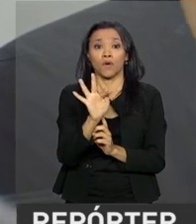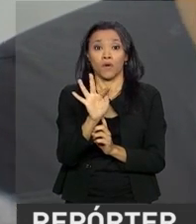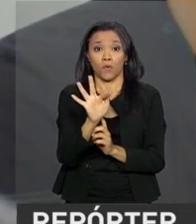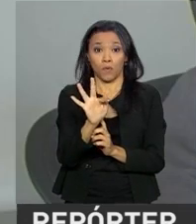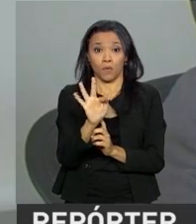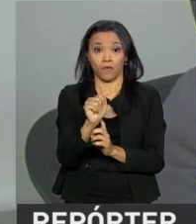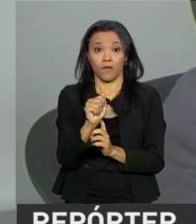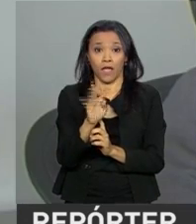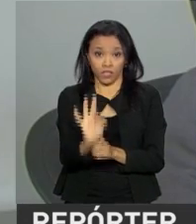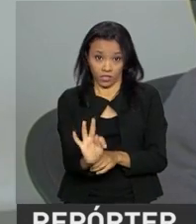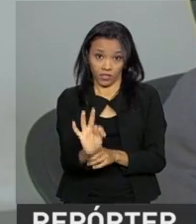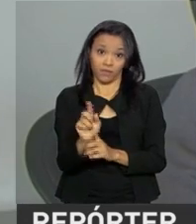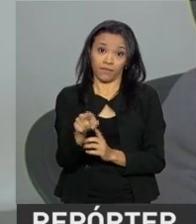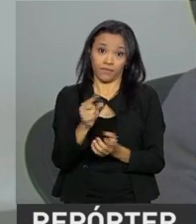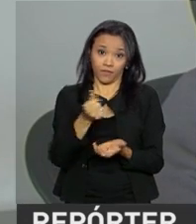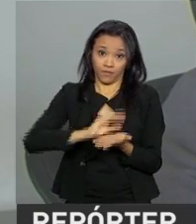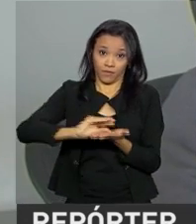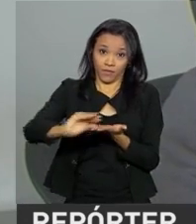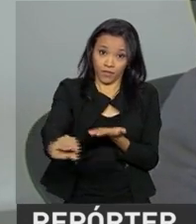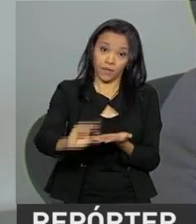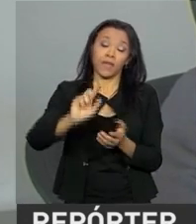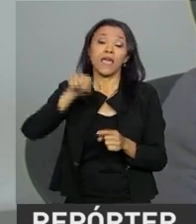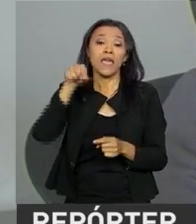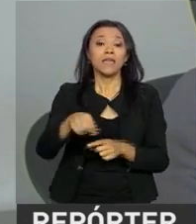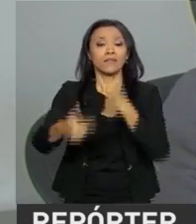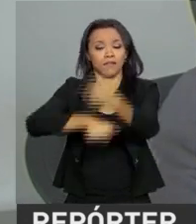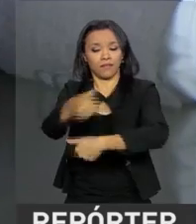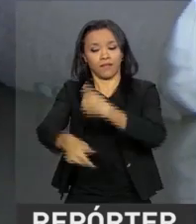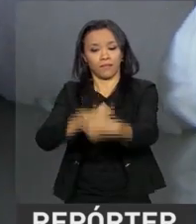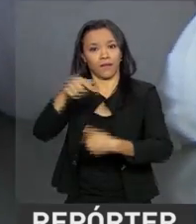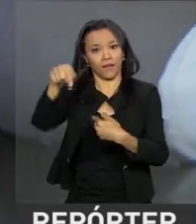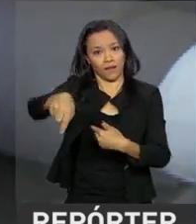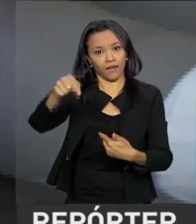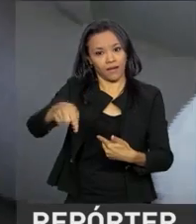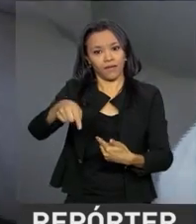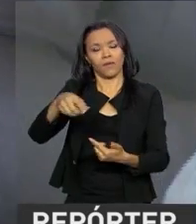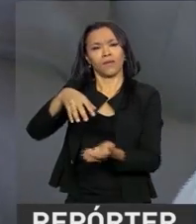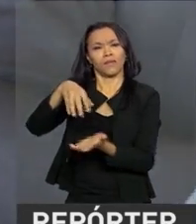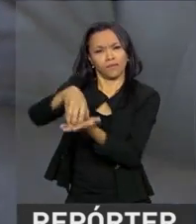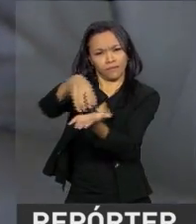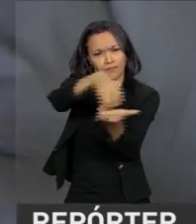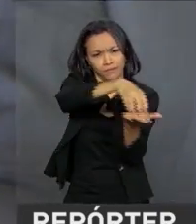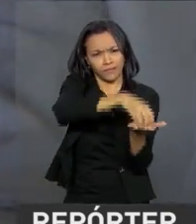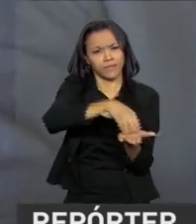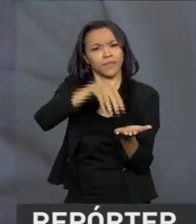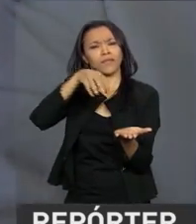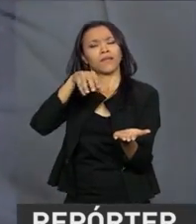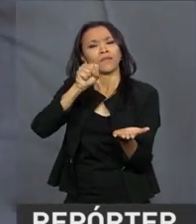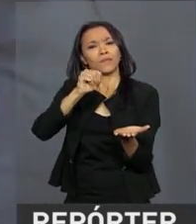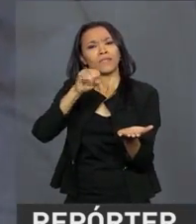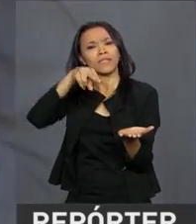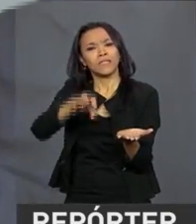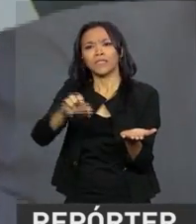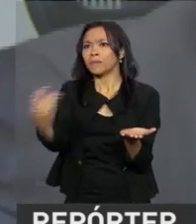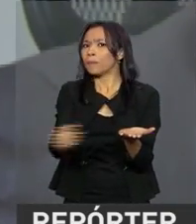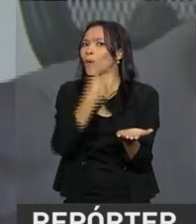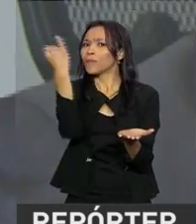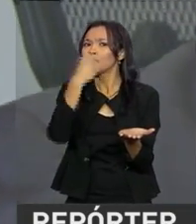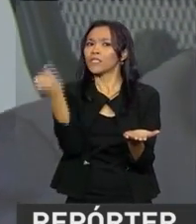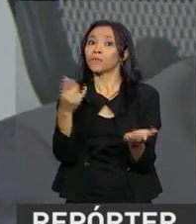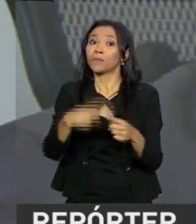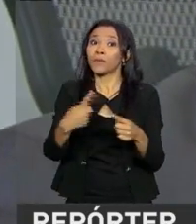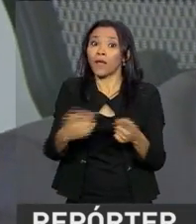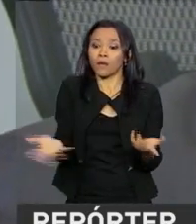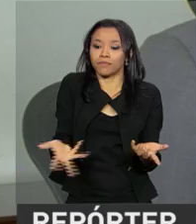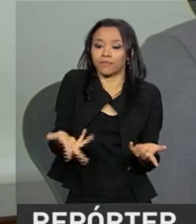o FAT. Para o superintendente, os serviços oferecidos pelas agências são importantes porque garantem mais agilidade